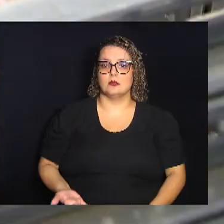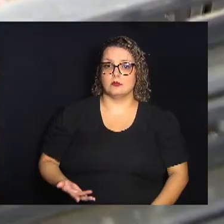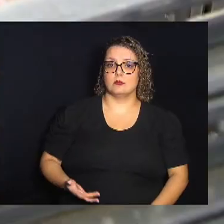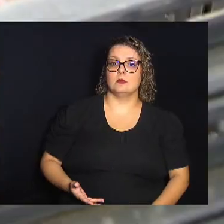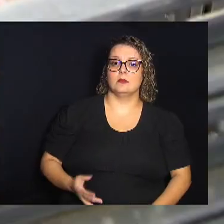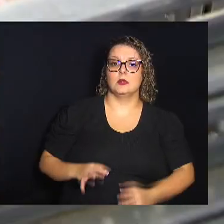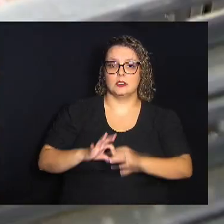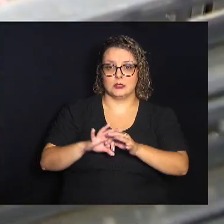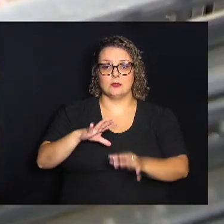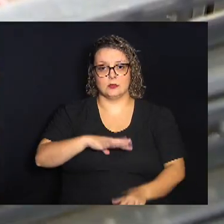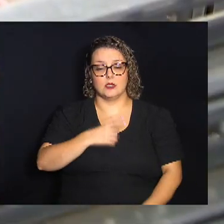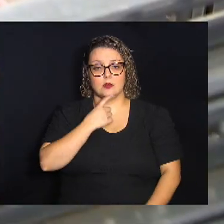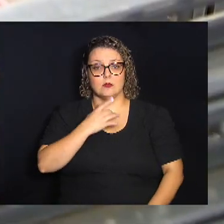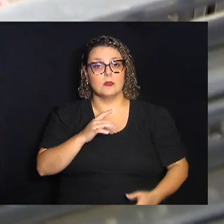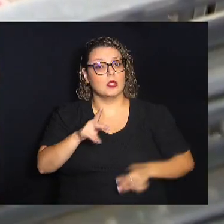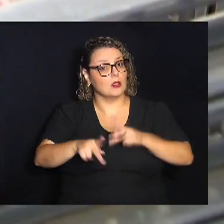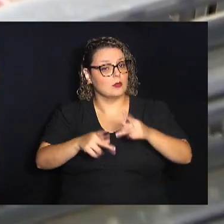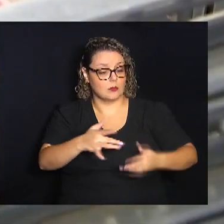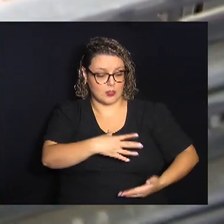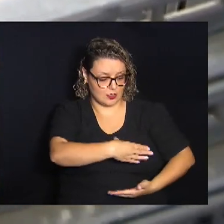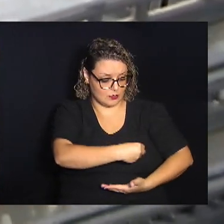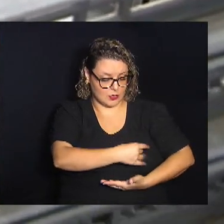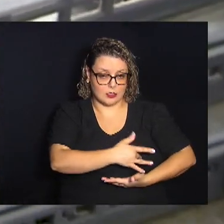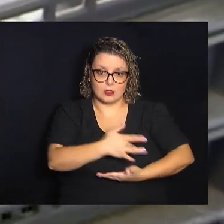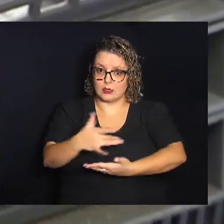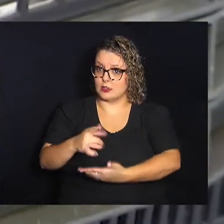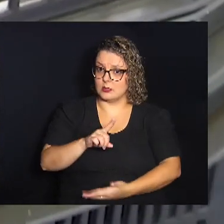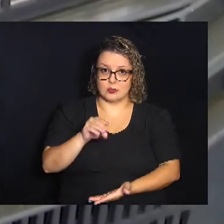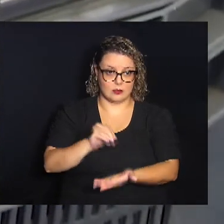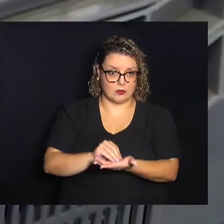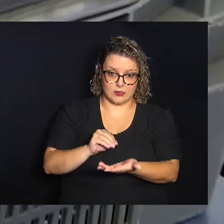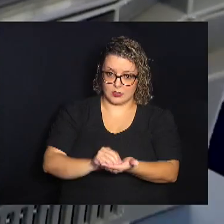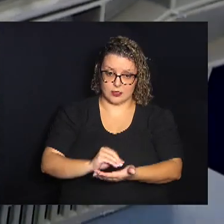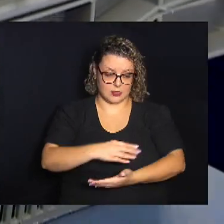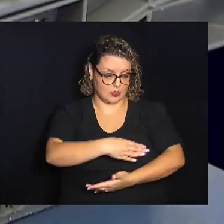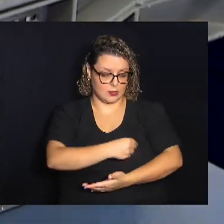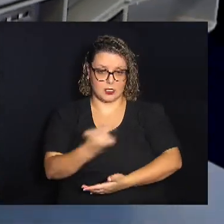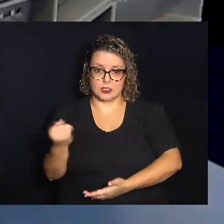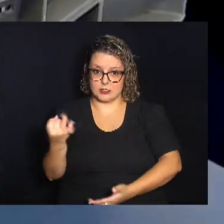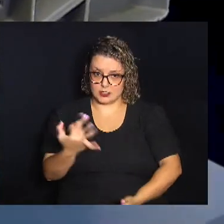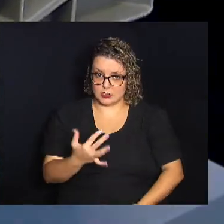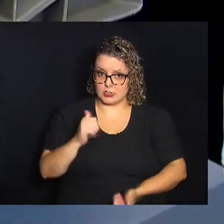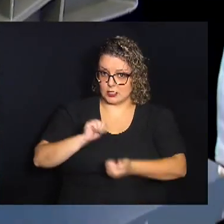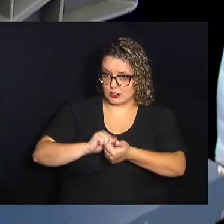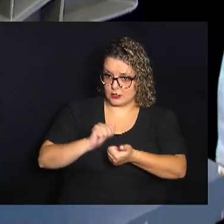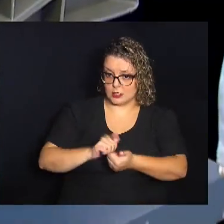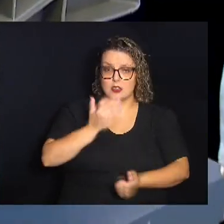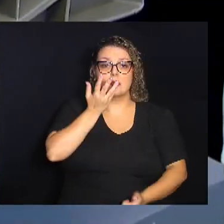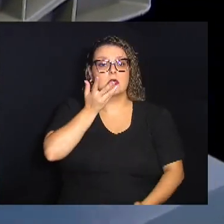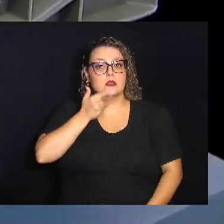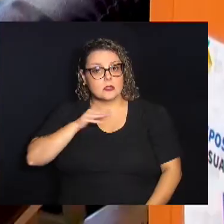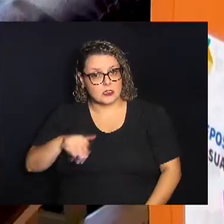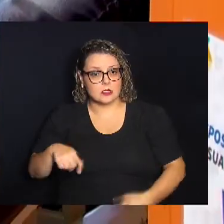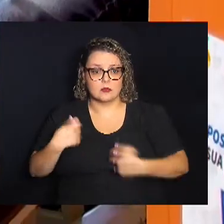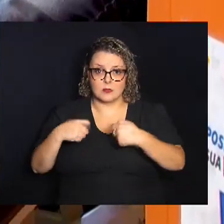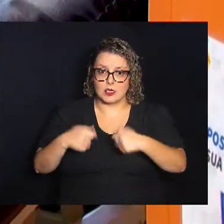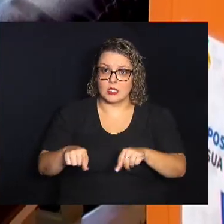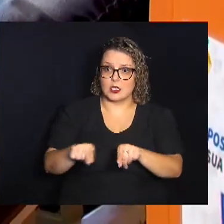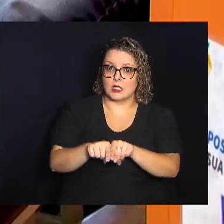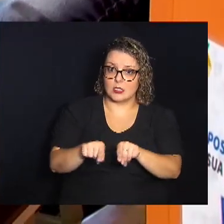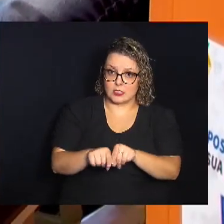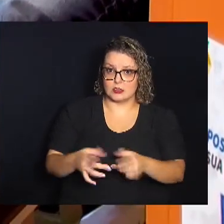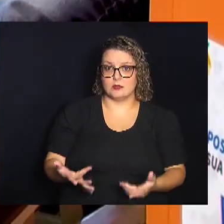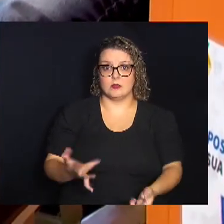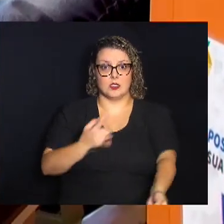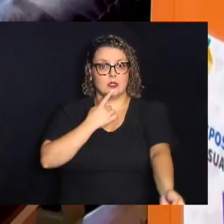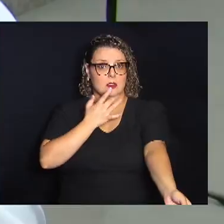o leite materno como o sangue e não falte nem o leite na quantidade, na qualidade que as crianças precisam, e também o sangue para